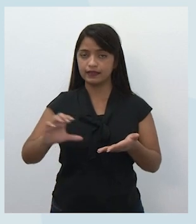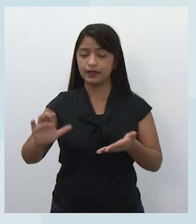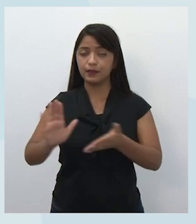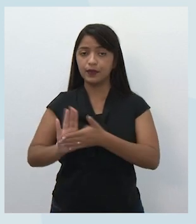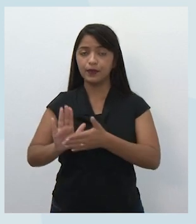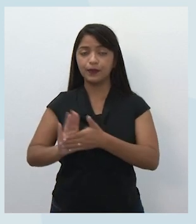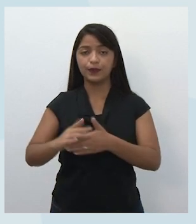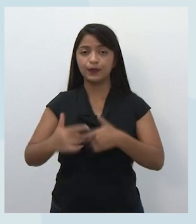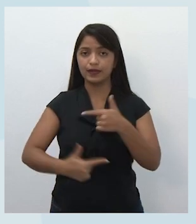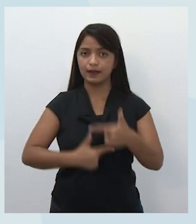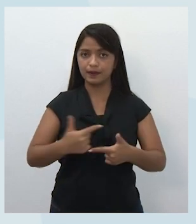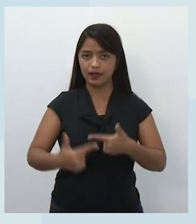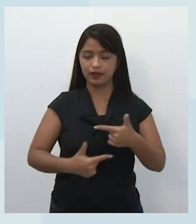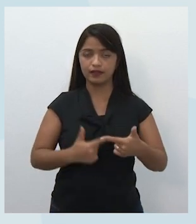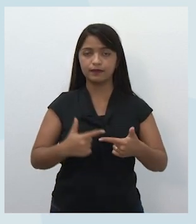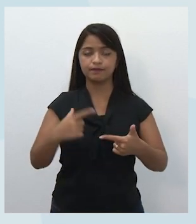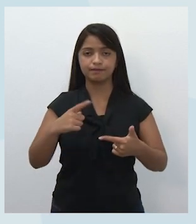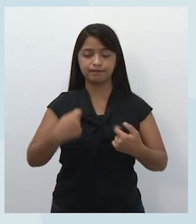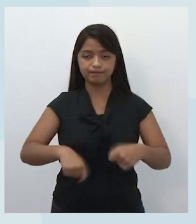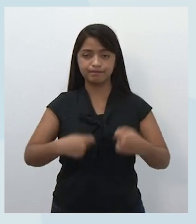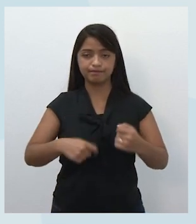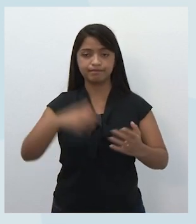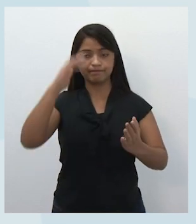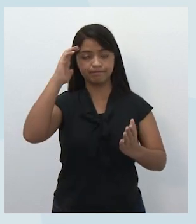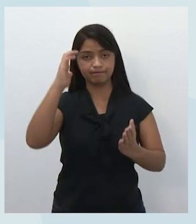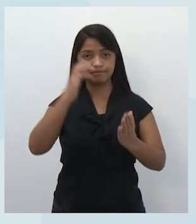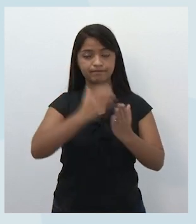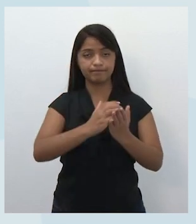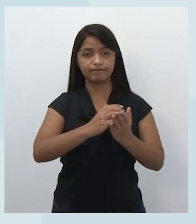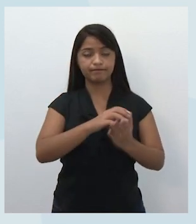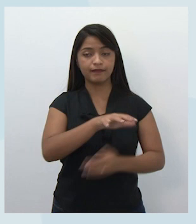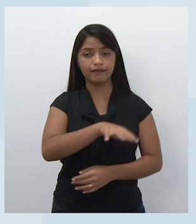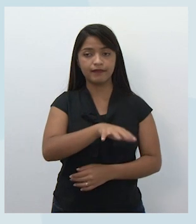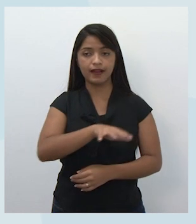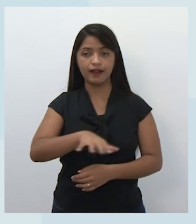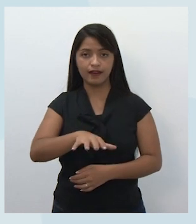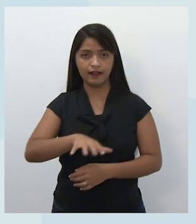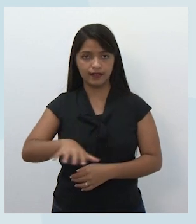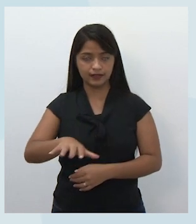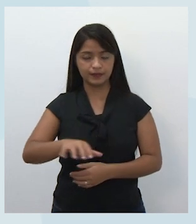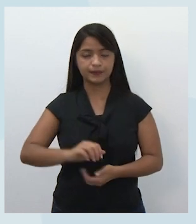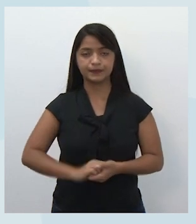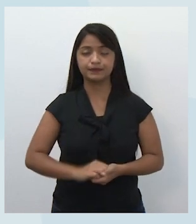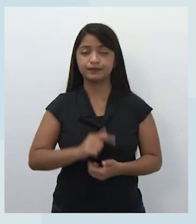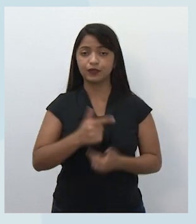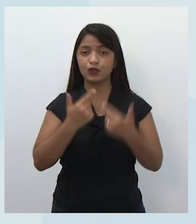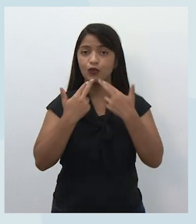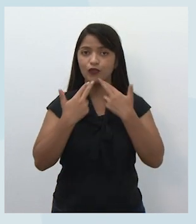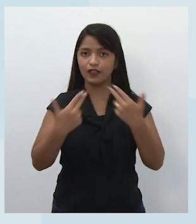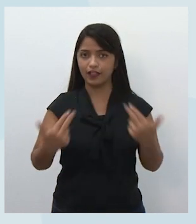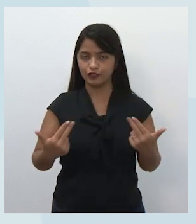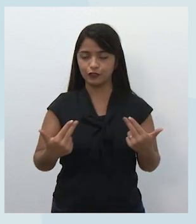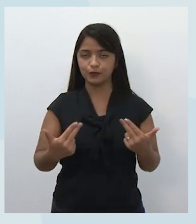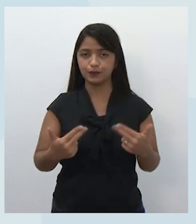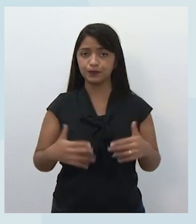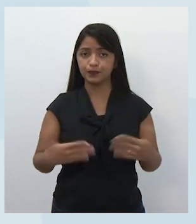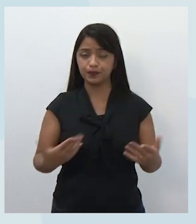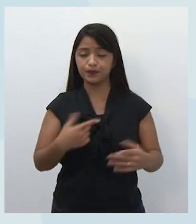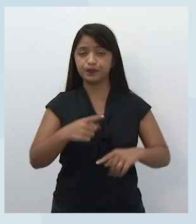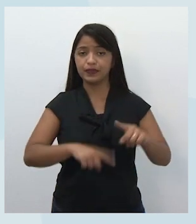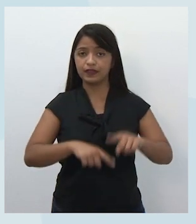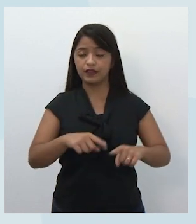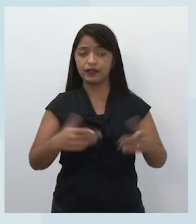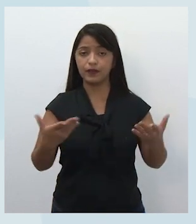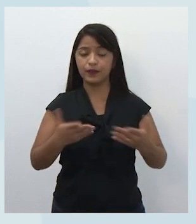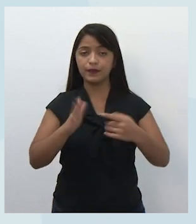também alguns campos de atuação, né? Isso talvez seja uma das grandes novidades que a gente tem, né? Então, esse material que está sendo apresentado